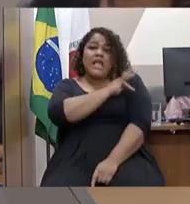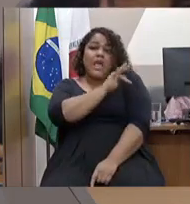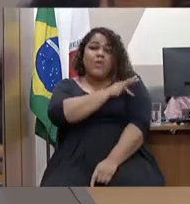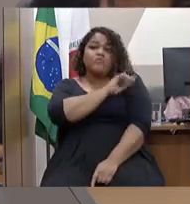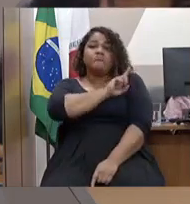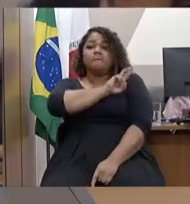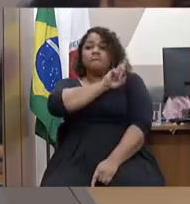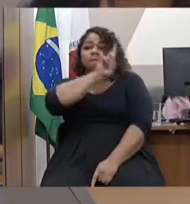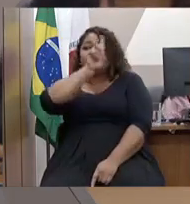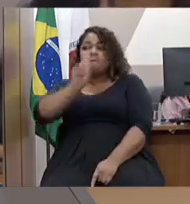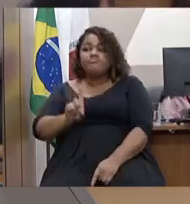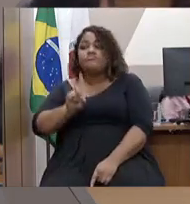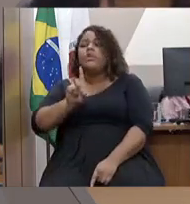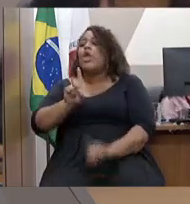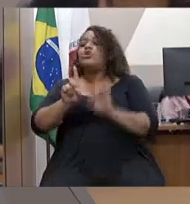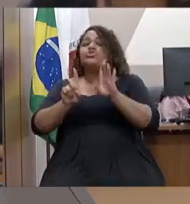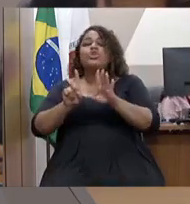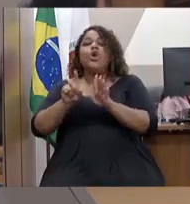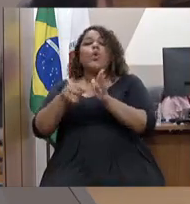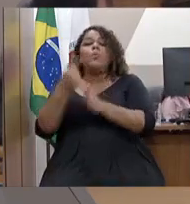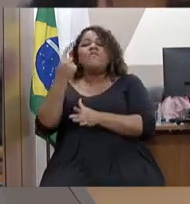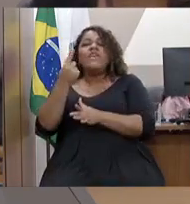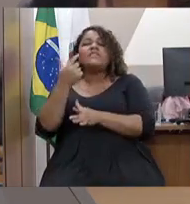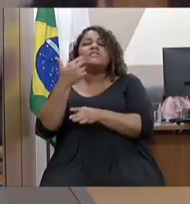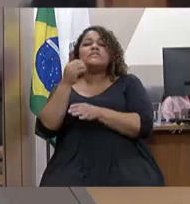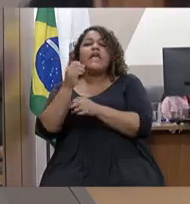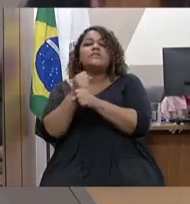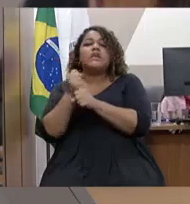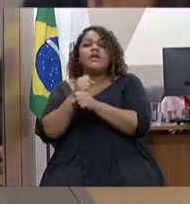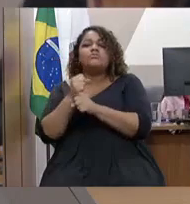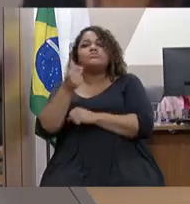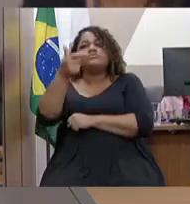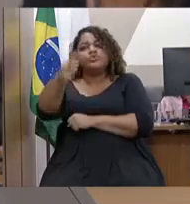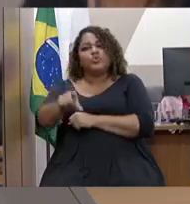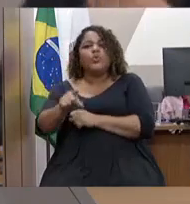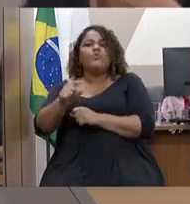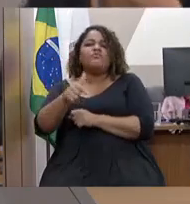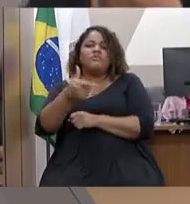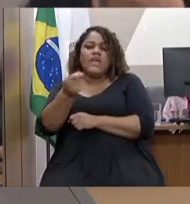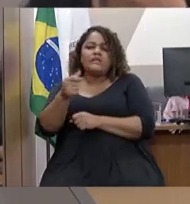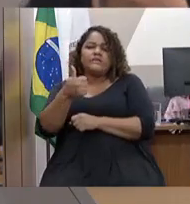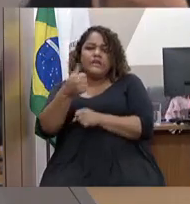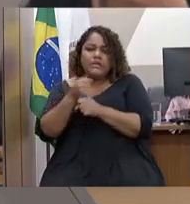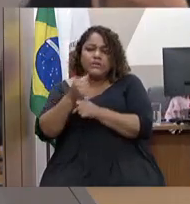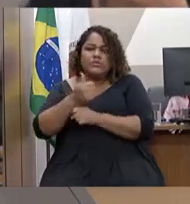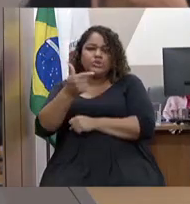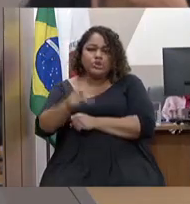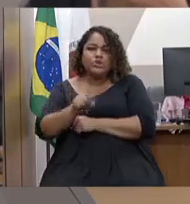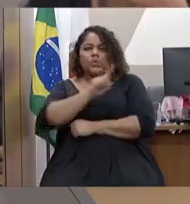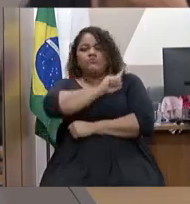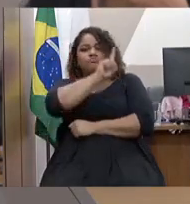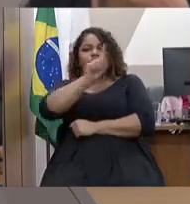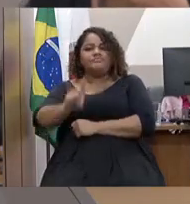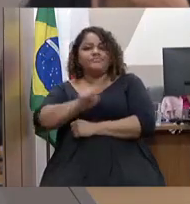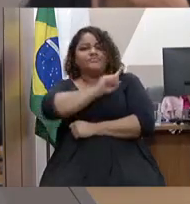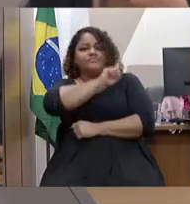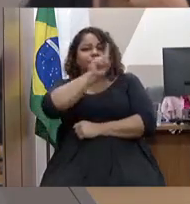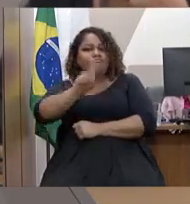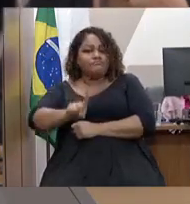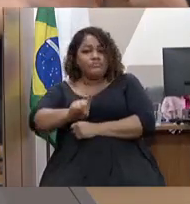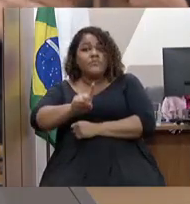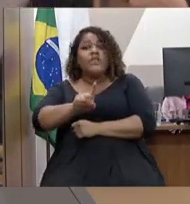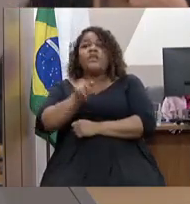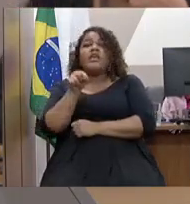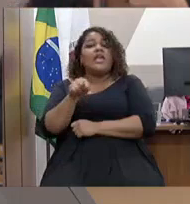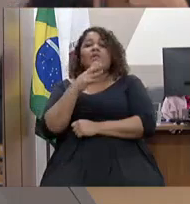vai conseguir ver isso no dia a dia e aí o trabalhador tem inclusive o direito de receber por lei a informação de quais são os produtos